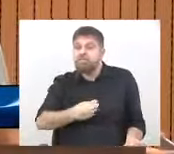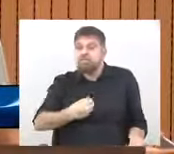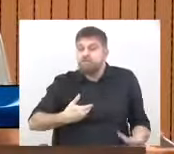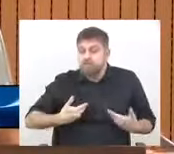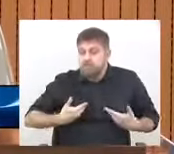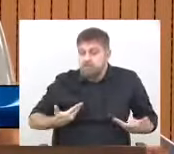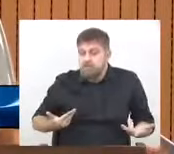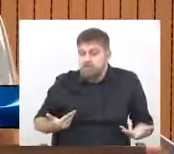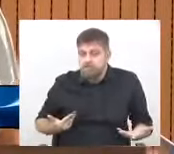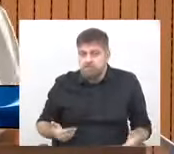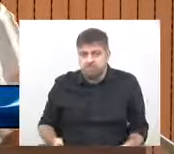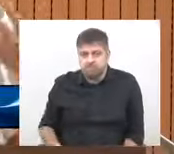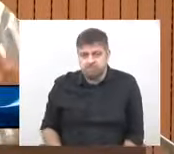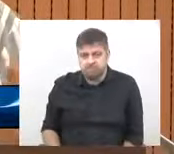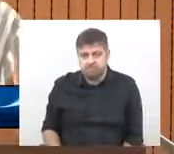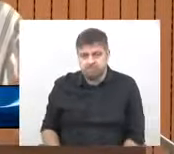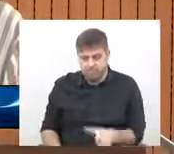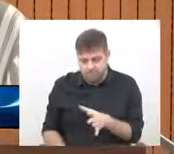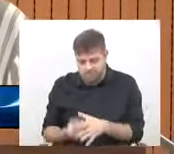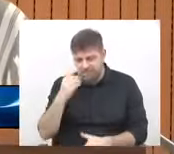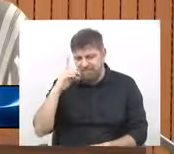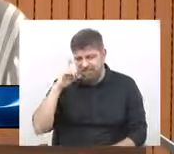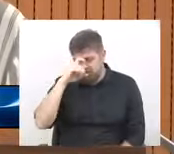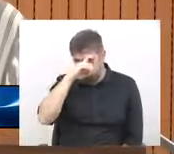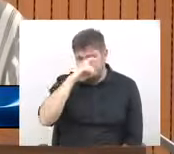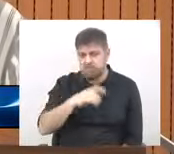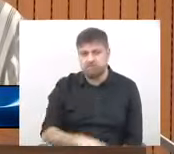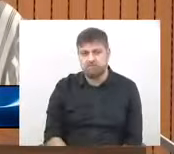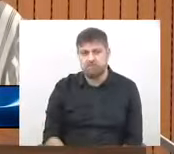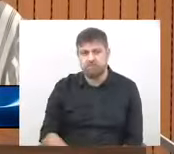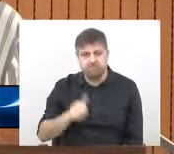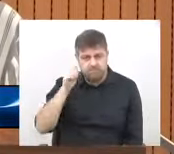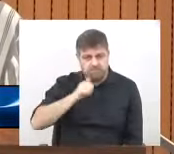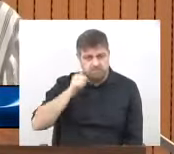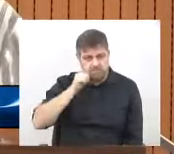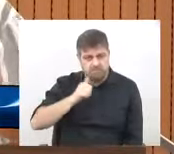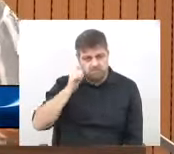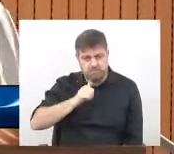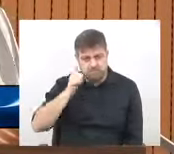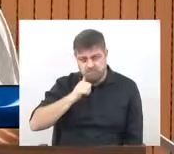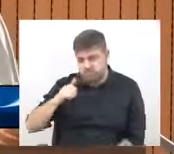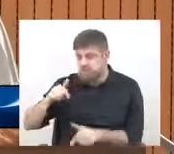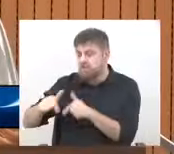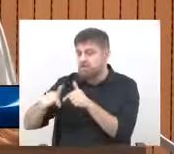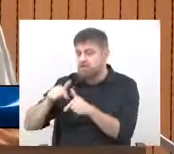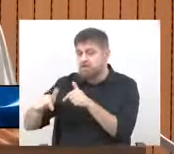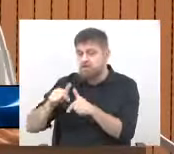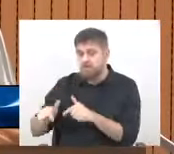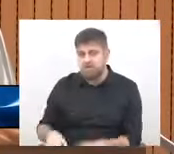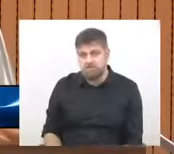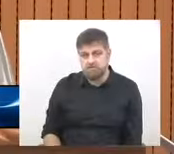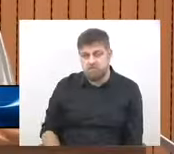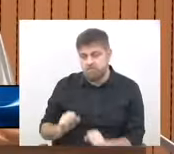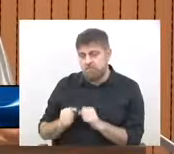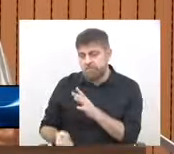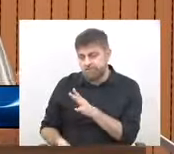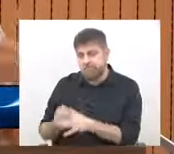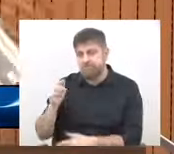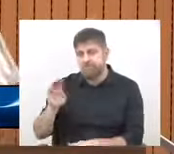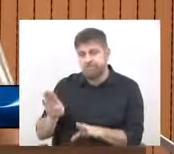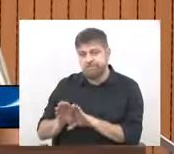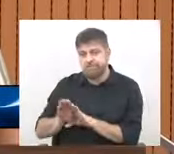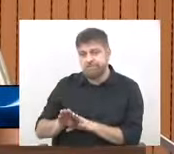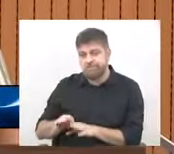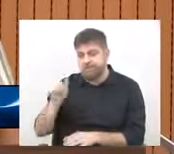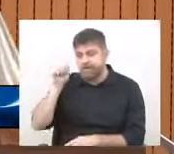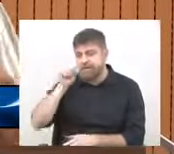deixar, cria dificuldades para as mulheres no seu trabalho, o que pode, inclusive, levar muitas mulheres a